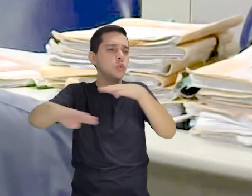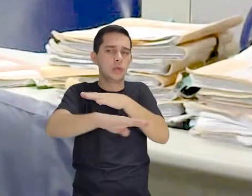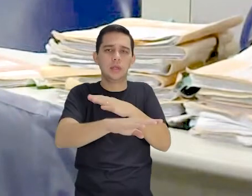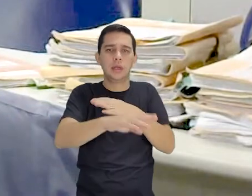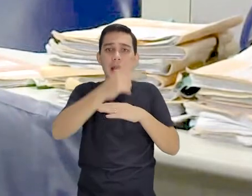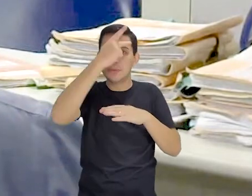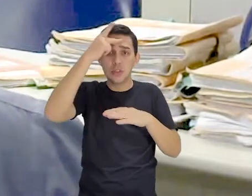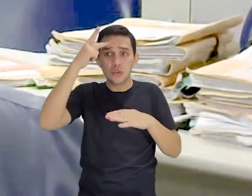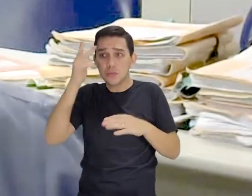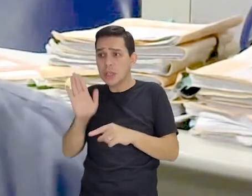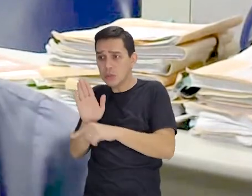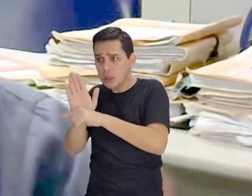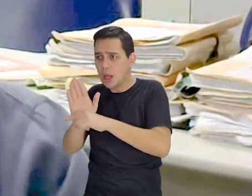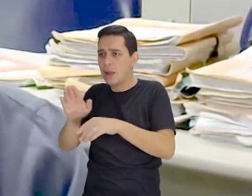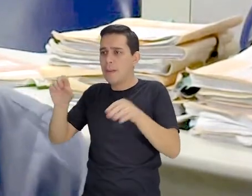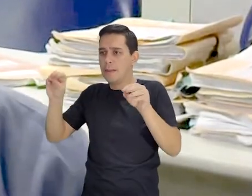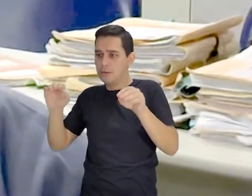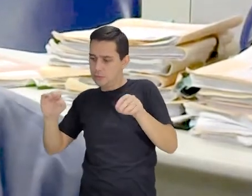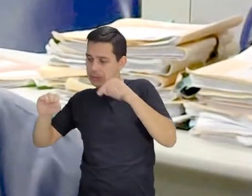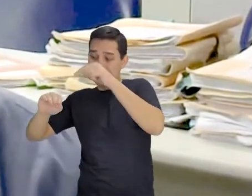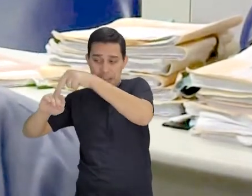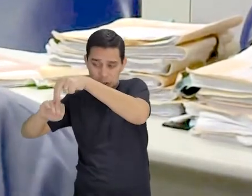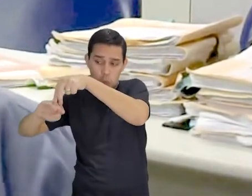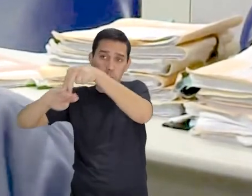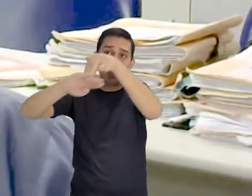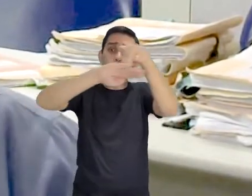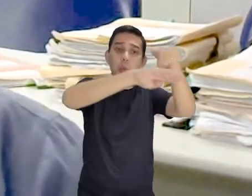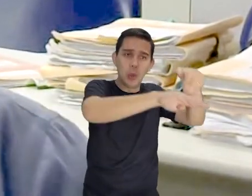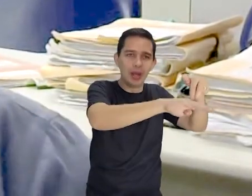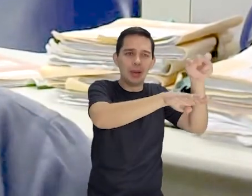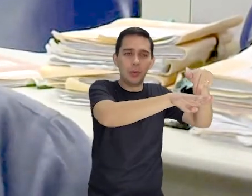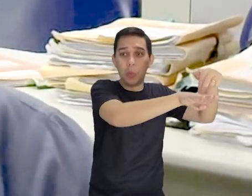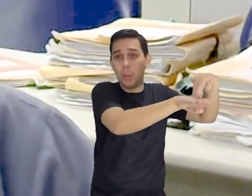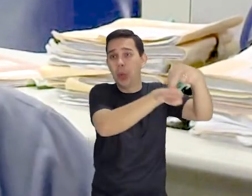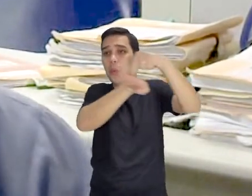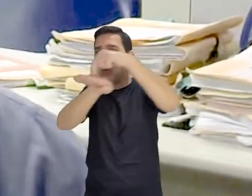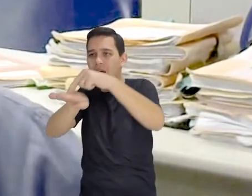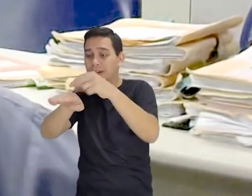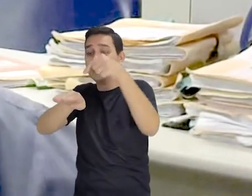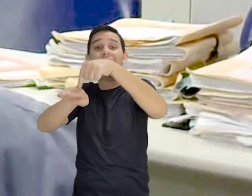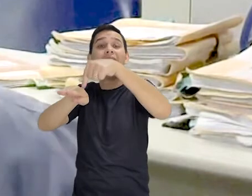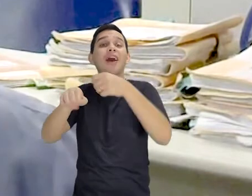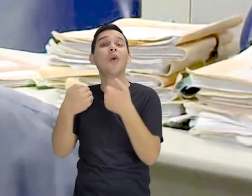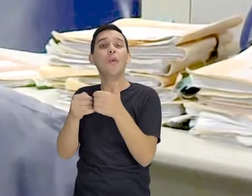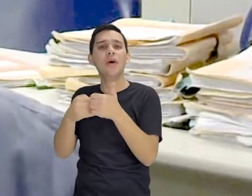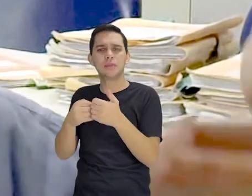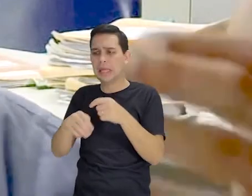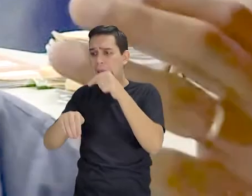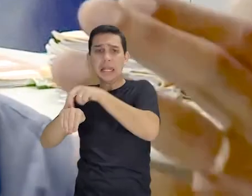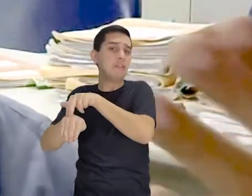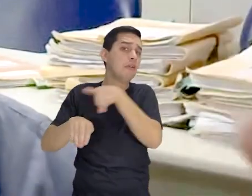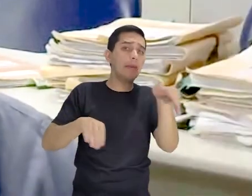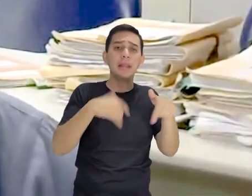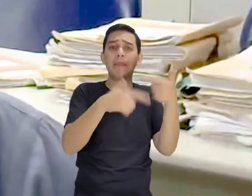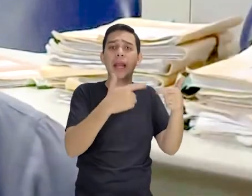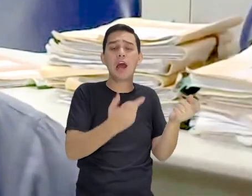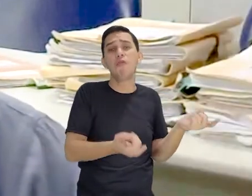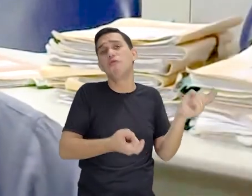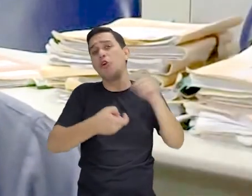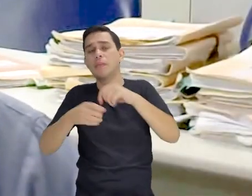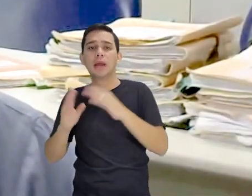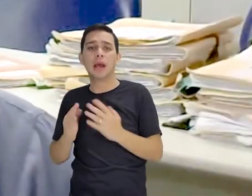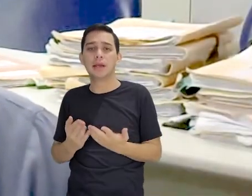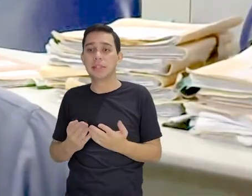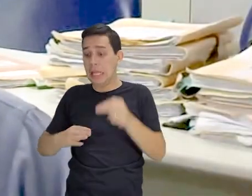circulação adequada e eficiente para transitar de casa para o trabalho, do trabalho casa, para ir na rua, para fazer aquisição de produtos